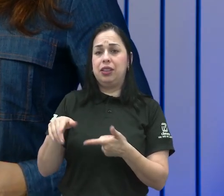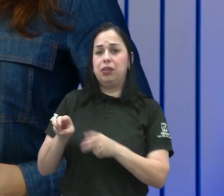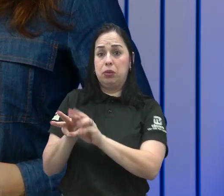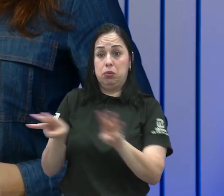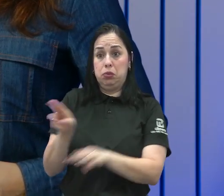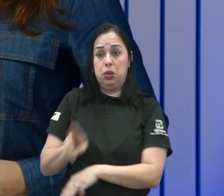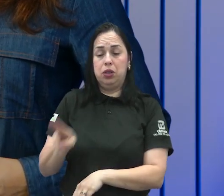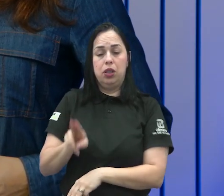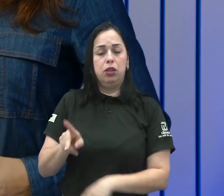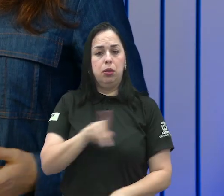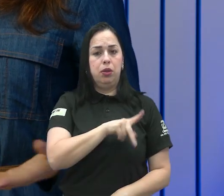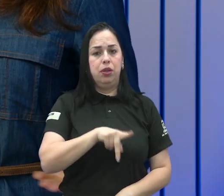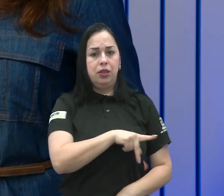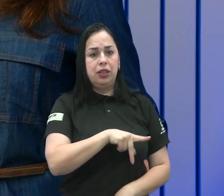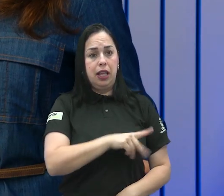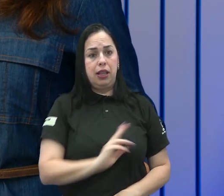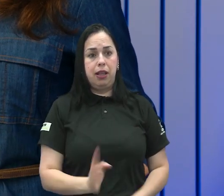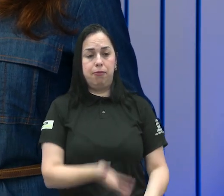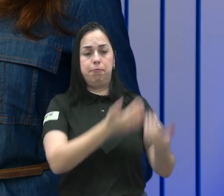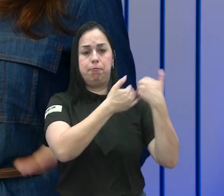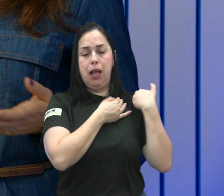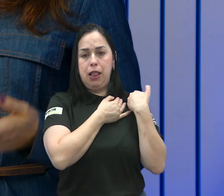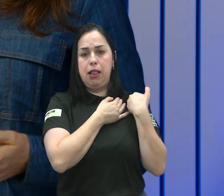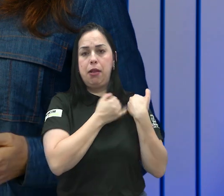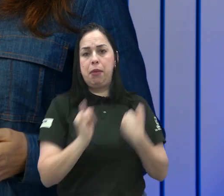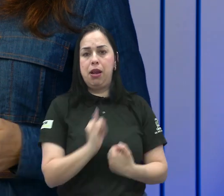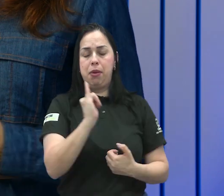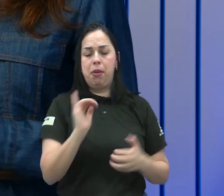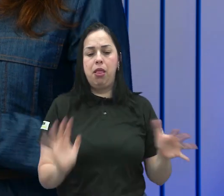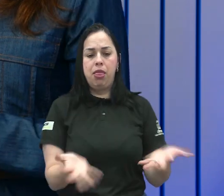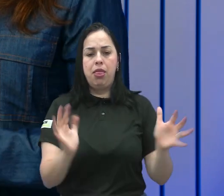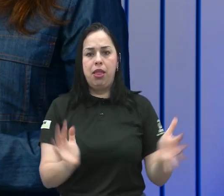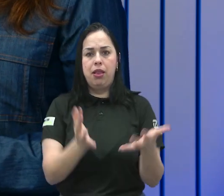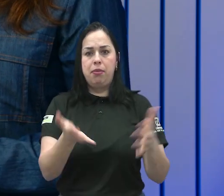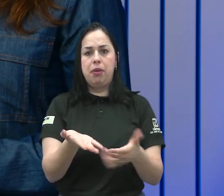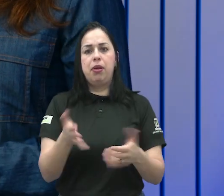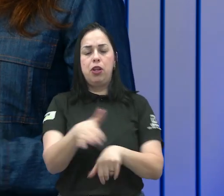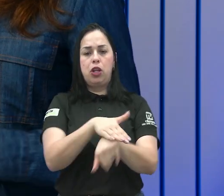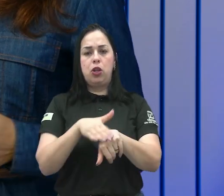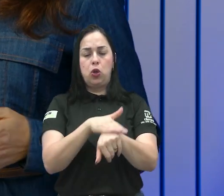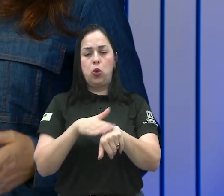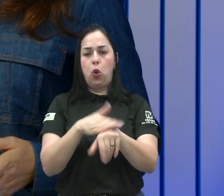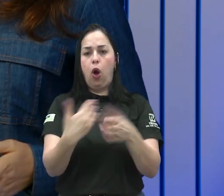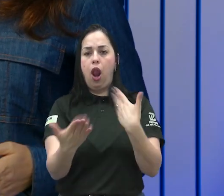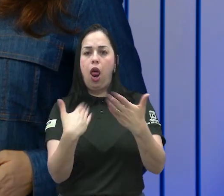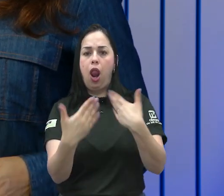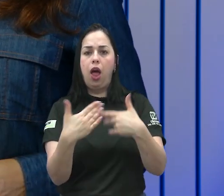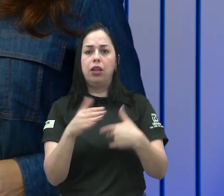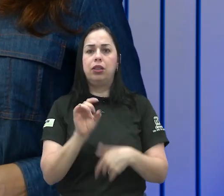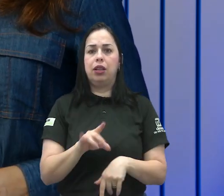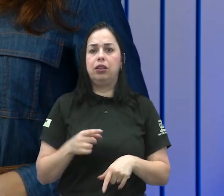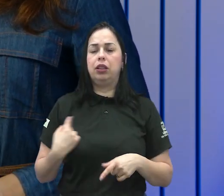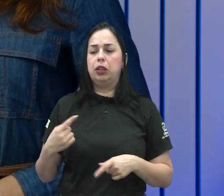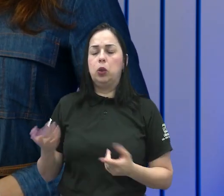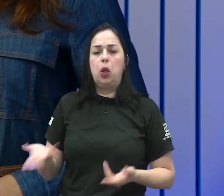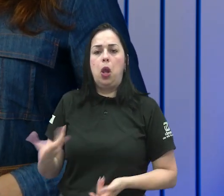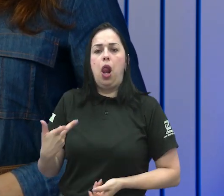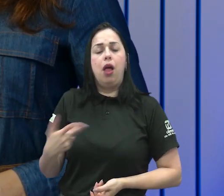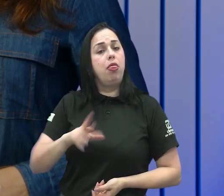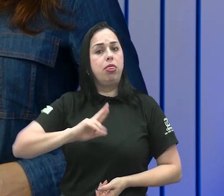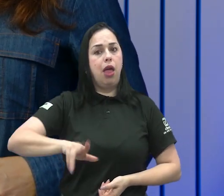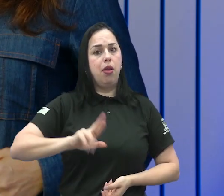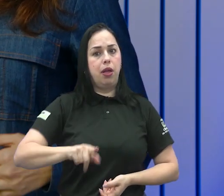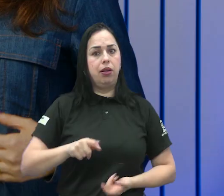ambientes virtuais, os professores têm um papel crucial de incentivar o diálogo e a escuta, não na velocidade das